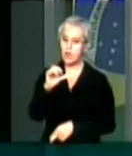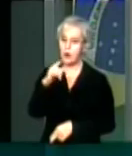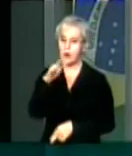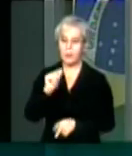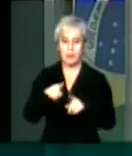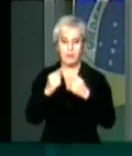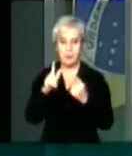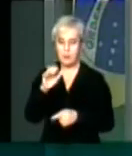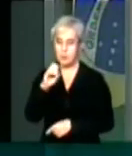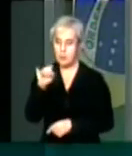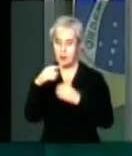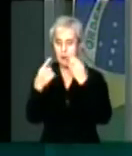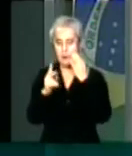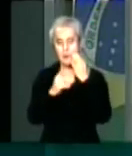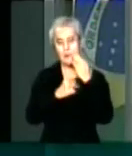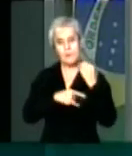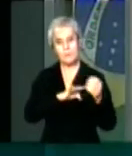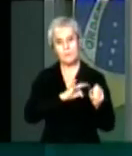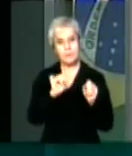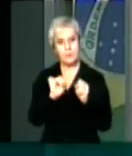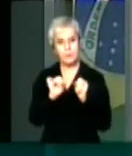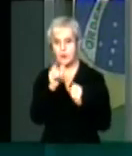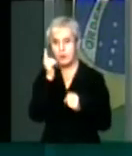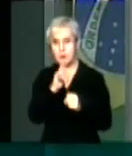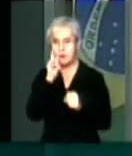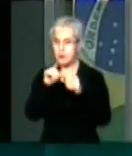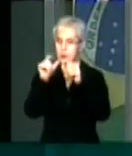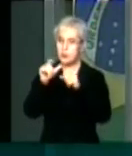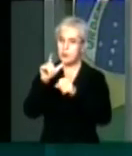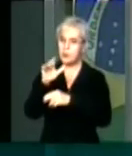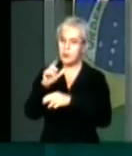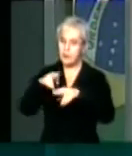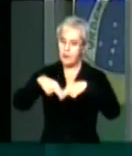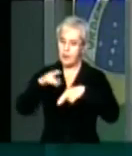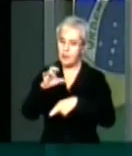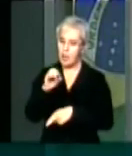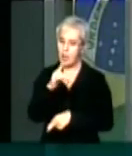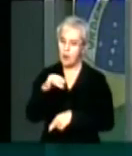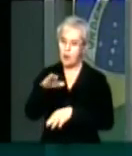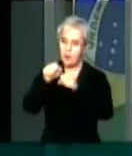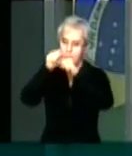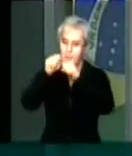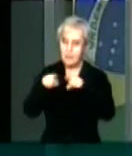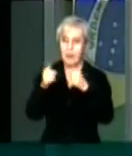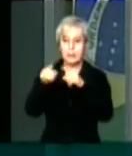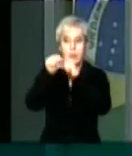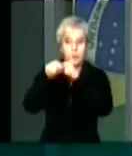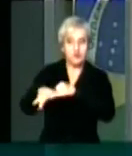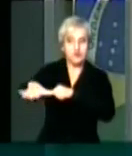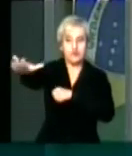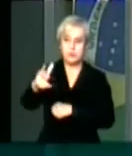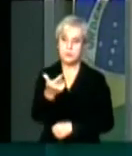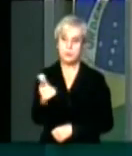governo do PT fez não conseguiu passar a linha de transmissão. Ou seja, o povo brasileiro paga a conta da geração de energia, mas